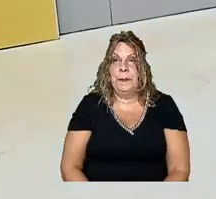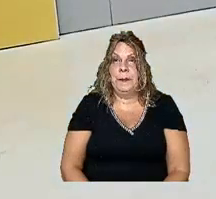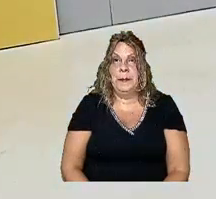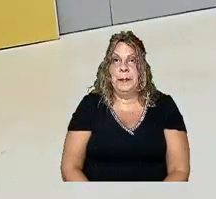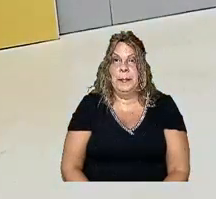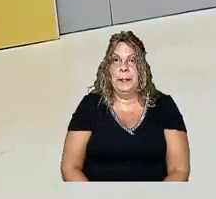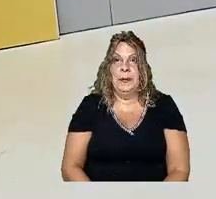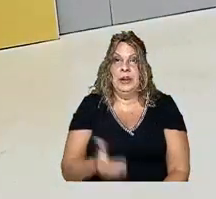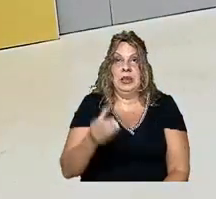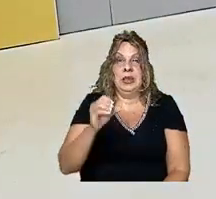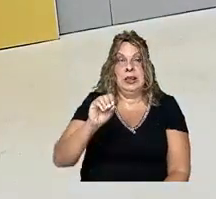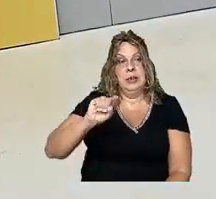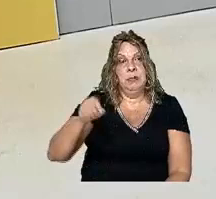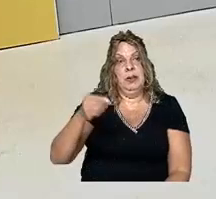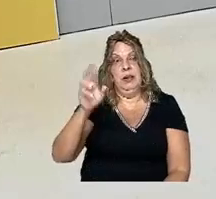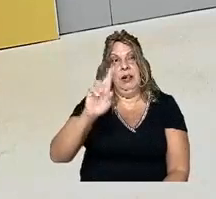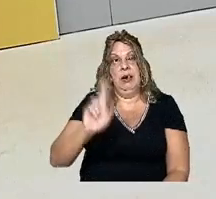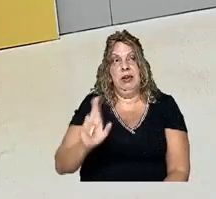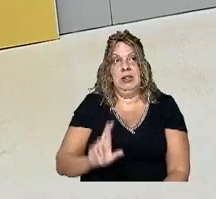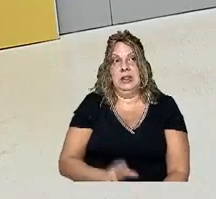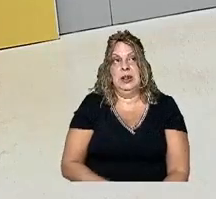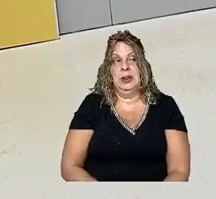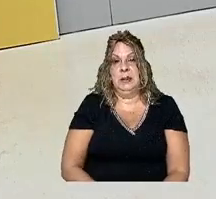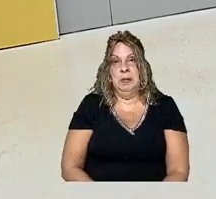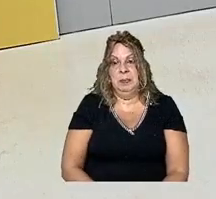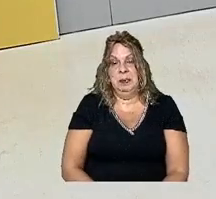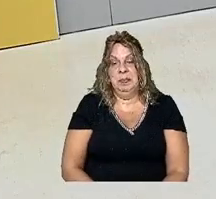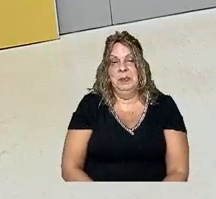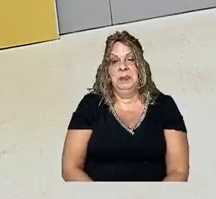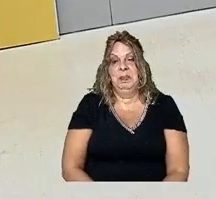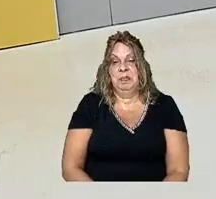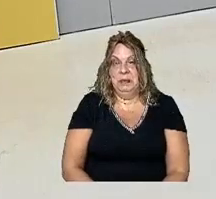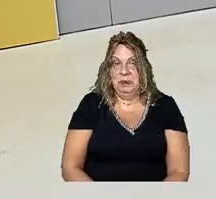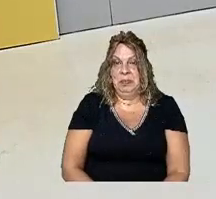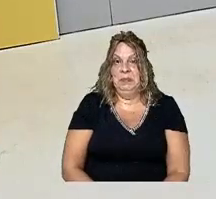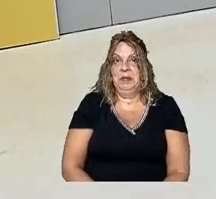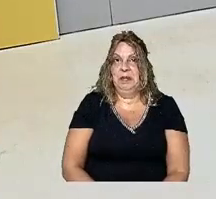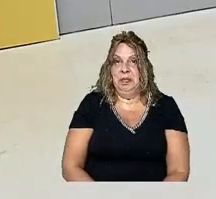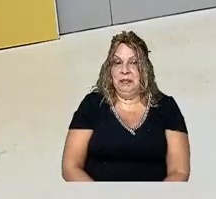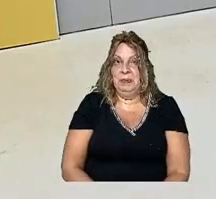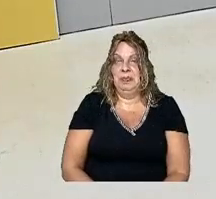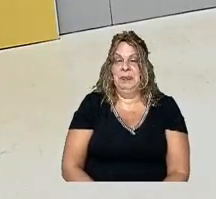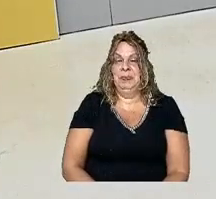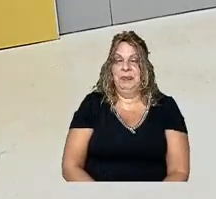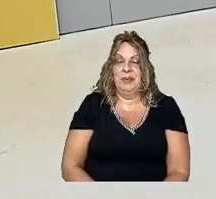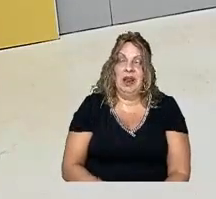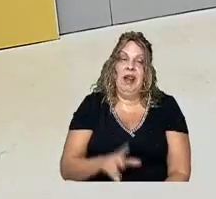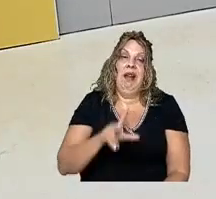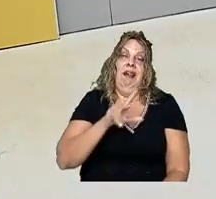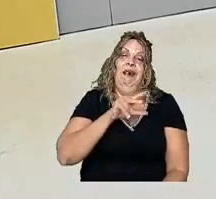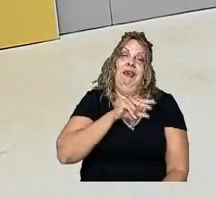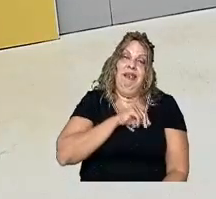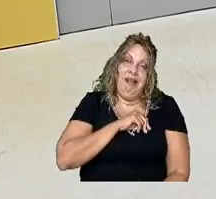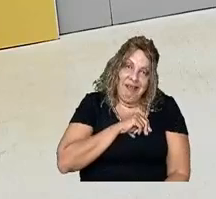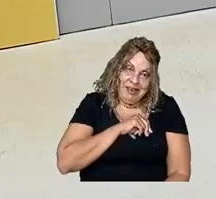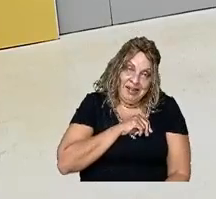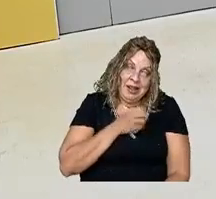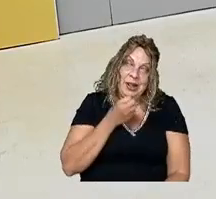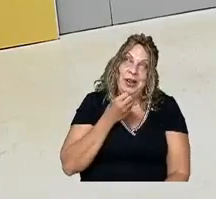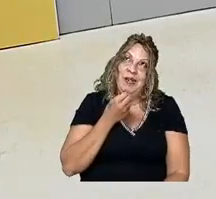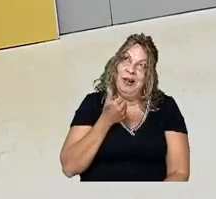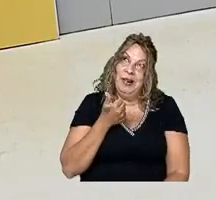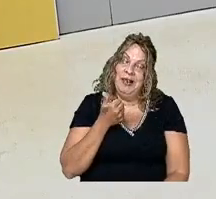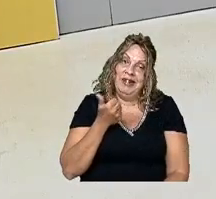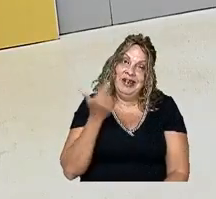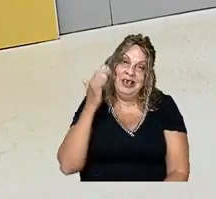10 mil reais. Ah, 10 mil reais. Ô, gente, ô, na minha conta. Ô, lá em casa. Ô, lá